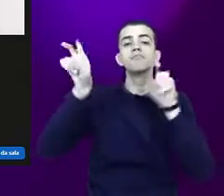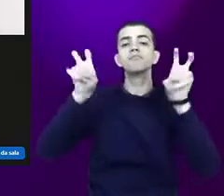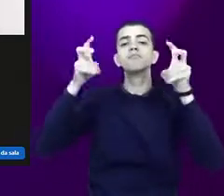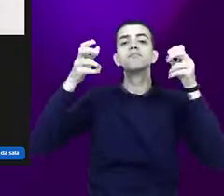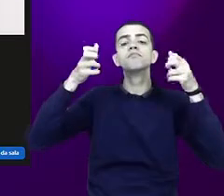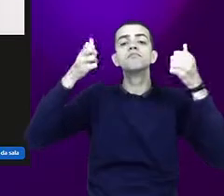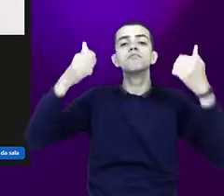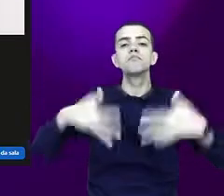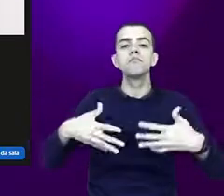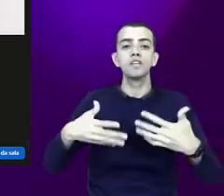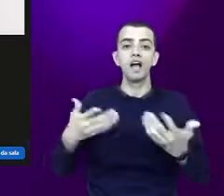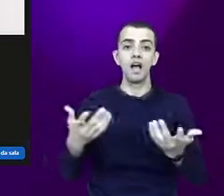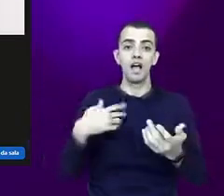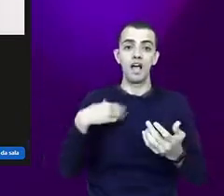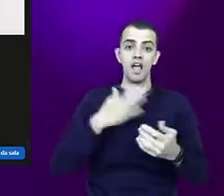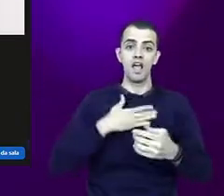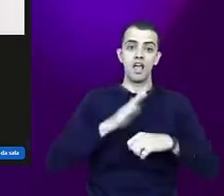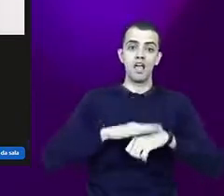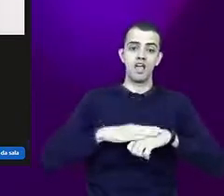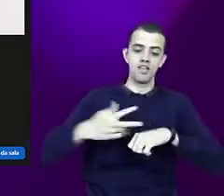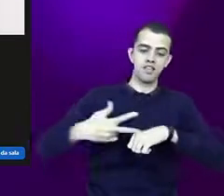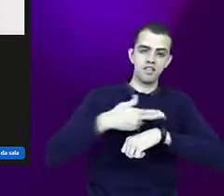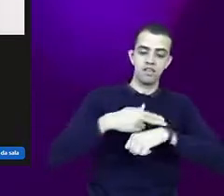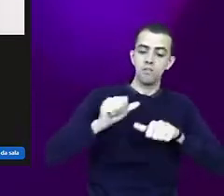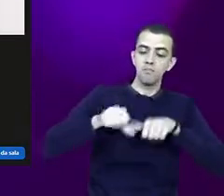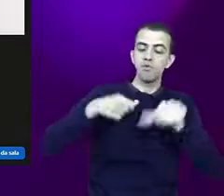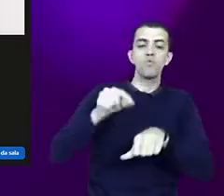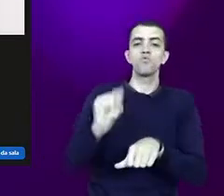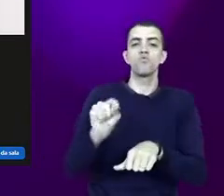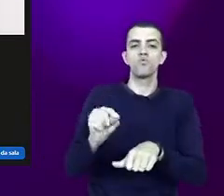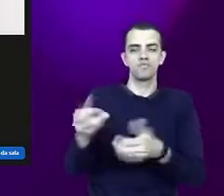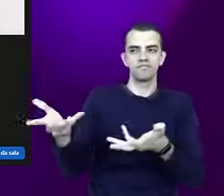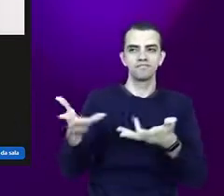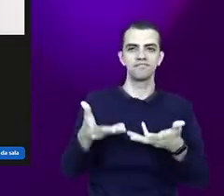robótica. Doutor Lucas, a palavra é sua.